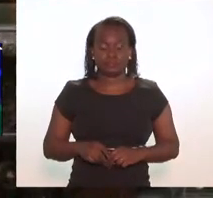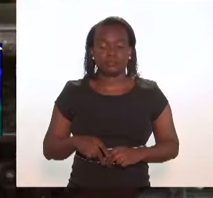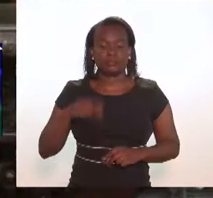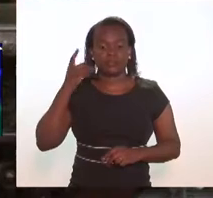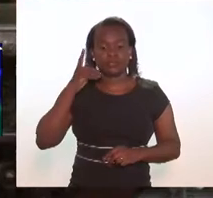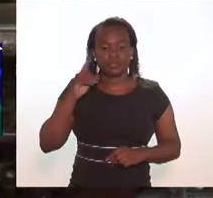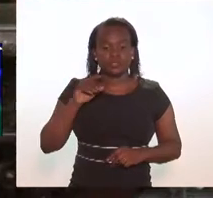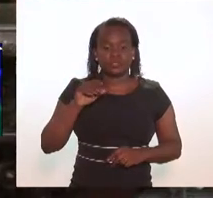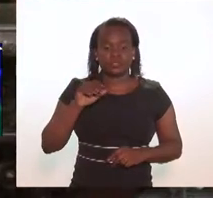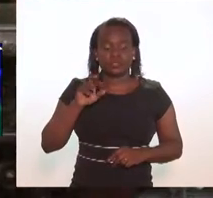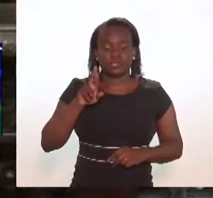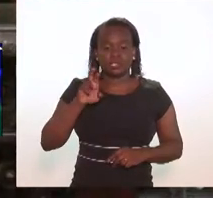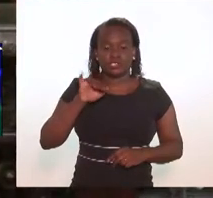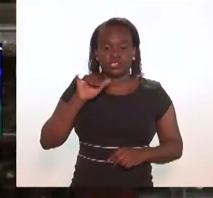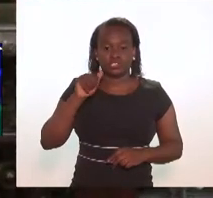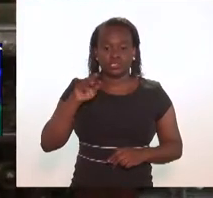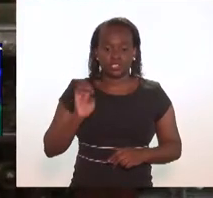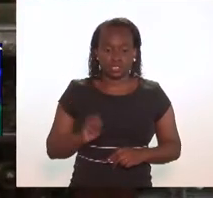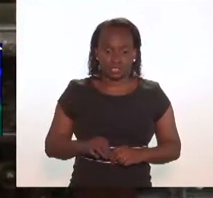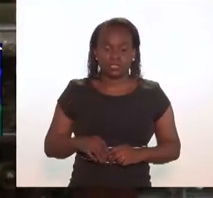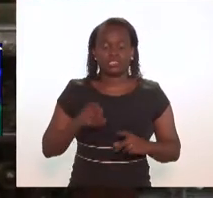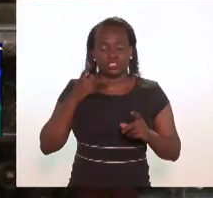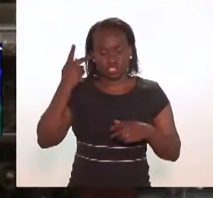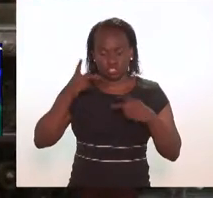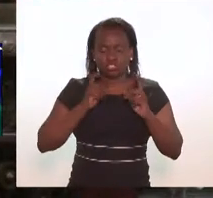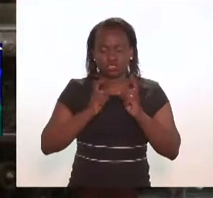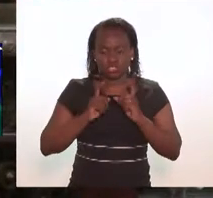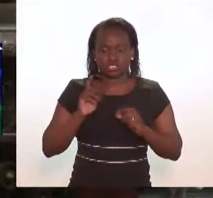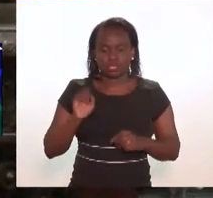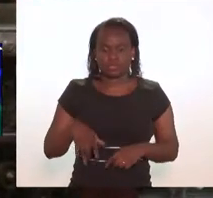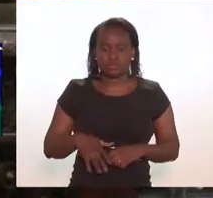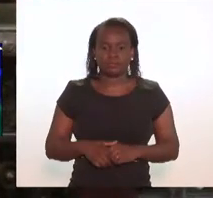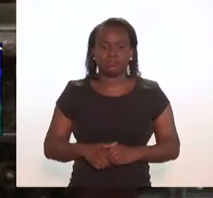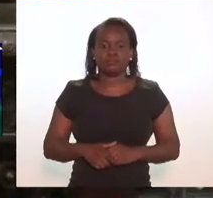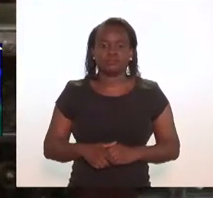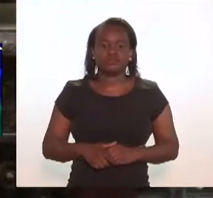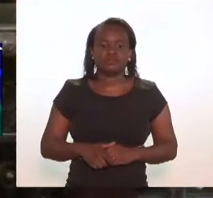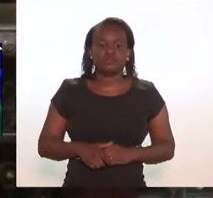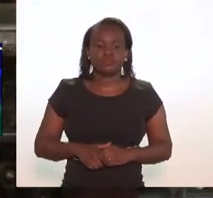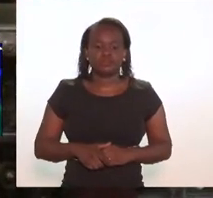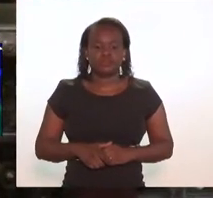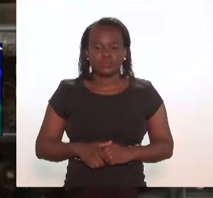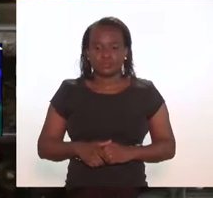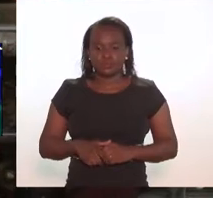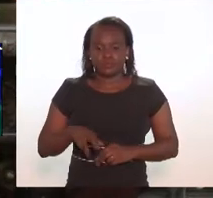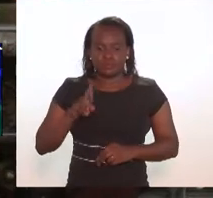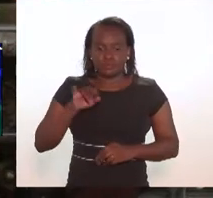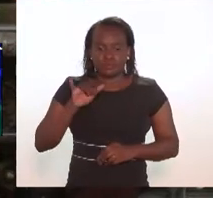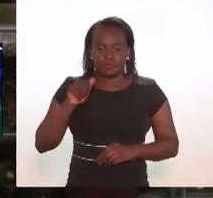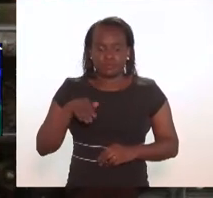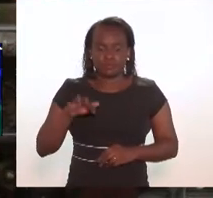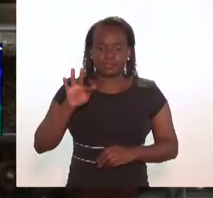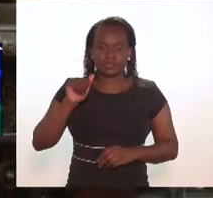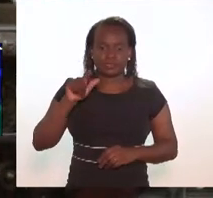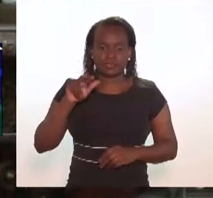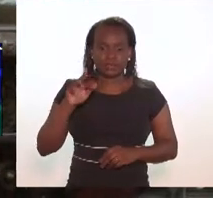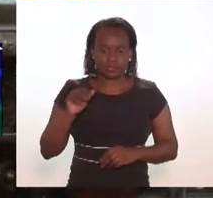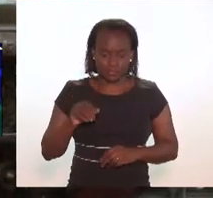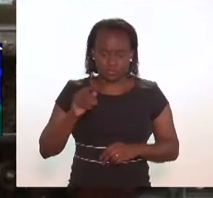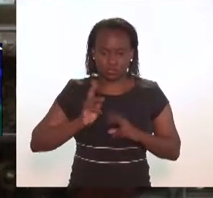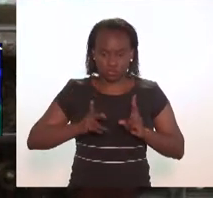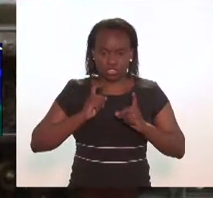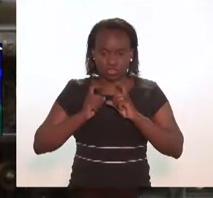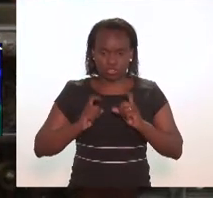Deputada enfermeira. Para discutir, presidente. Deputada enfermeira. Discutir. Deputado Flávio vai seguir para